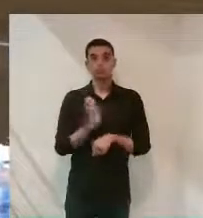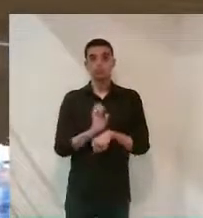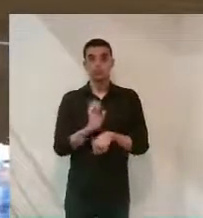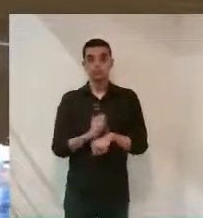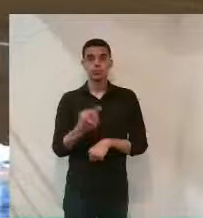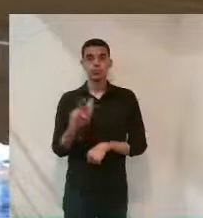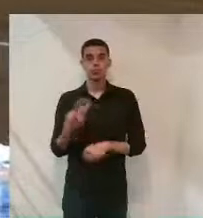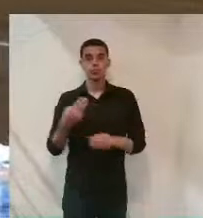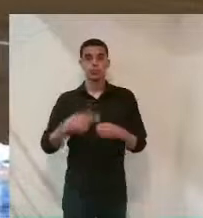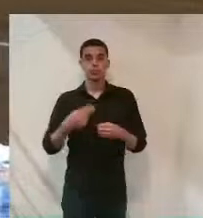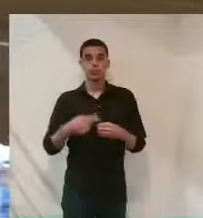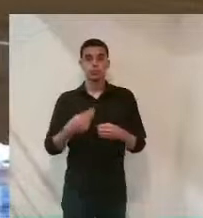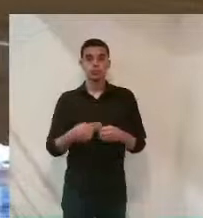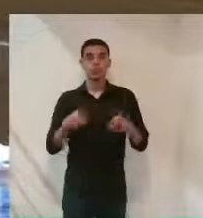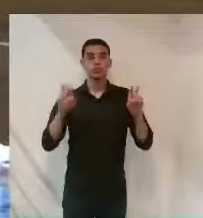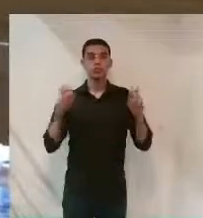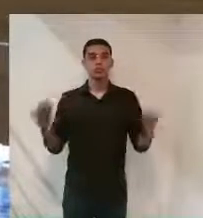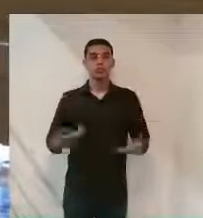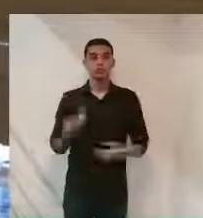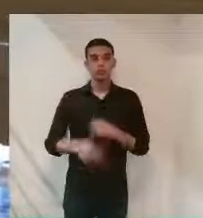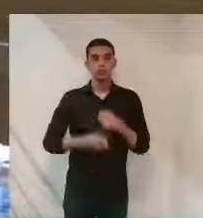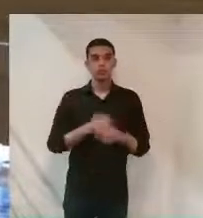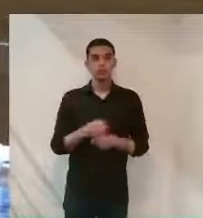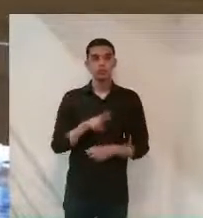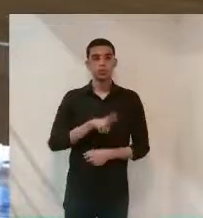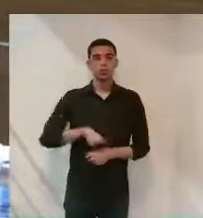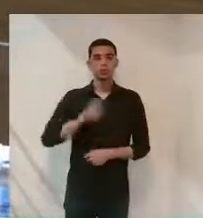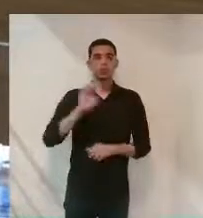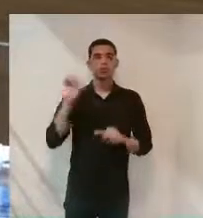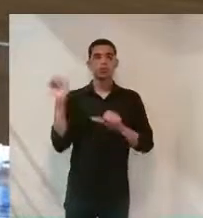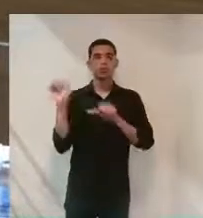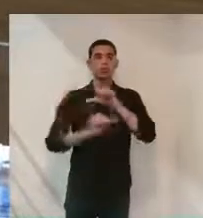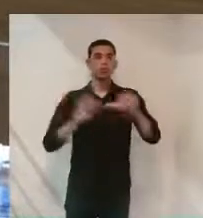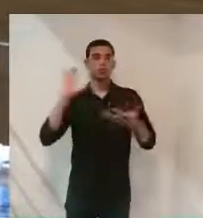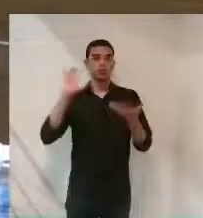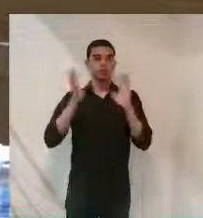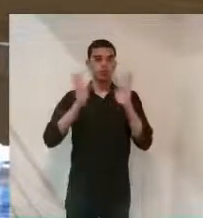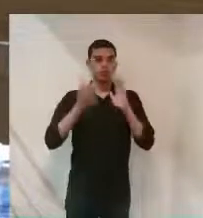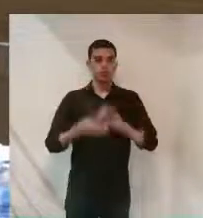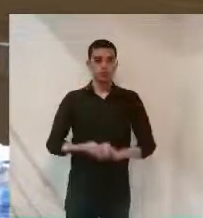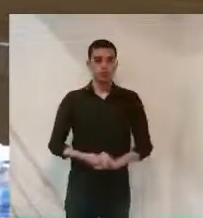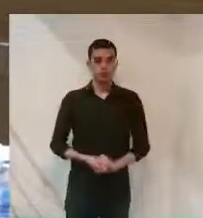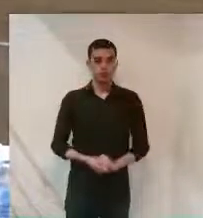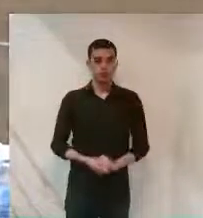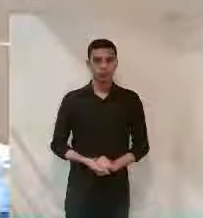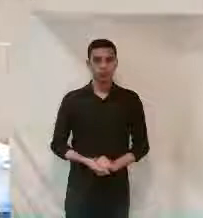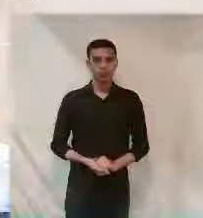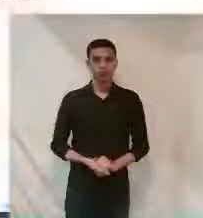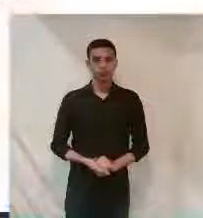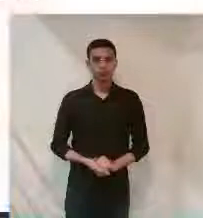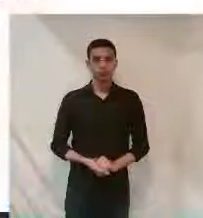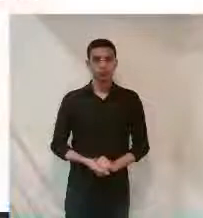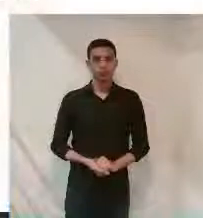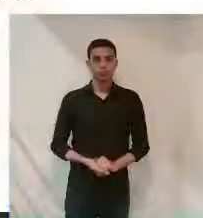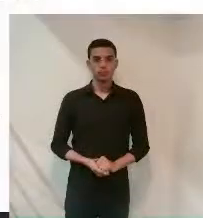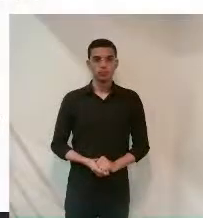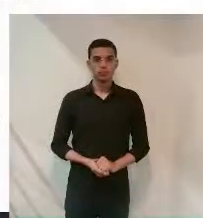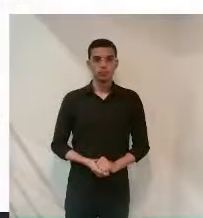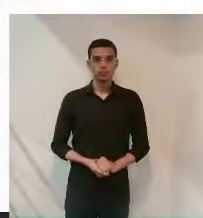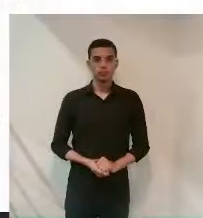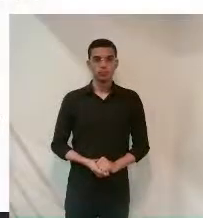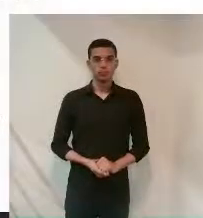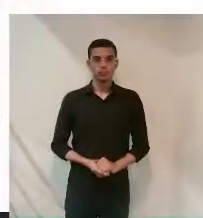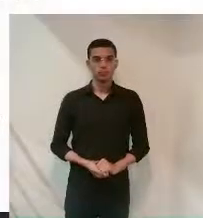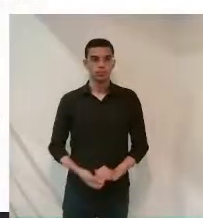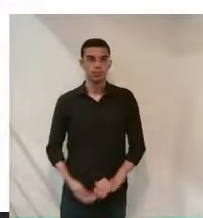a temática desse ano que a gente está usando é mudanças climáticas. Alguns resultados do programa, então a gente tem 71